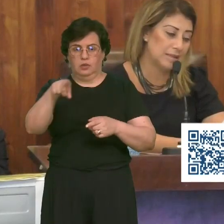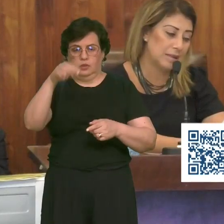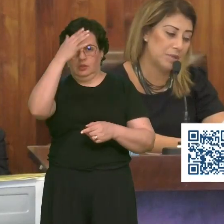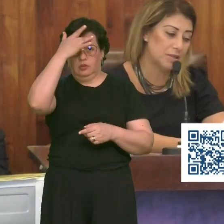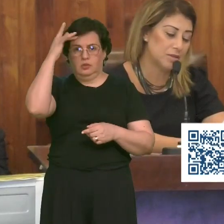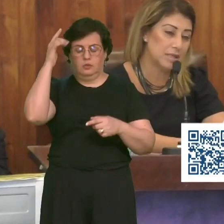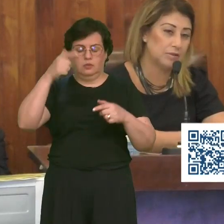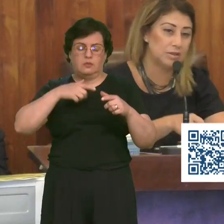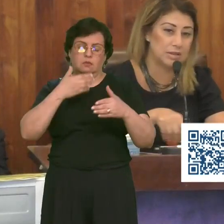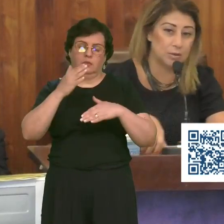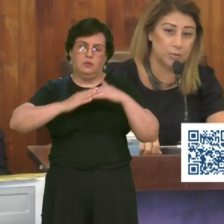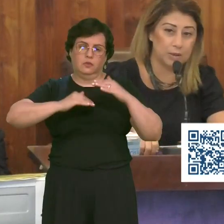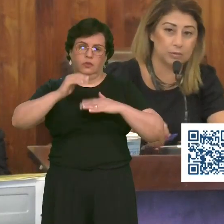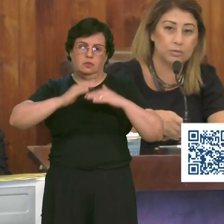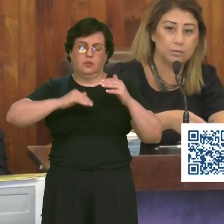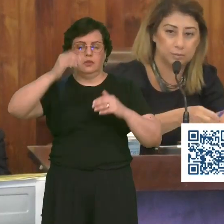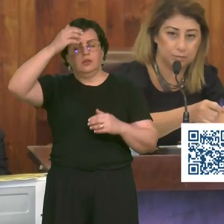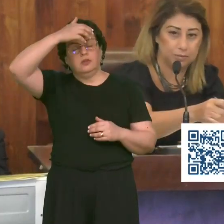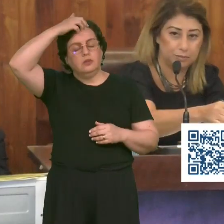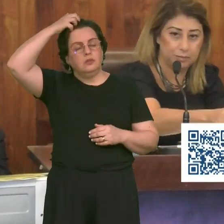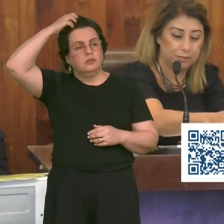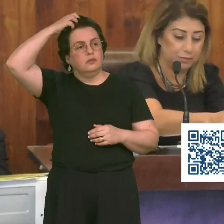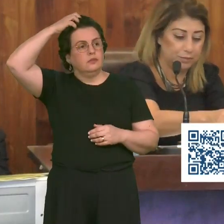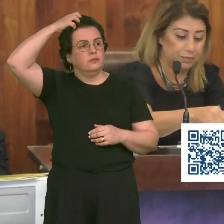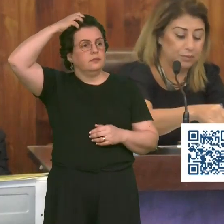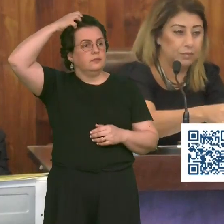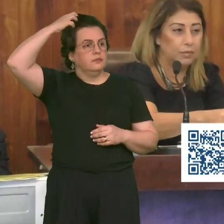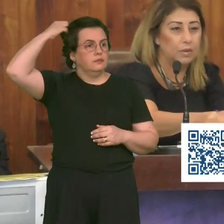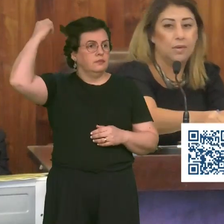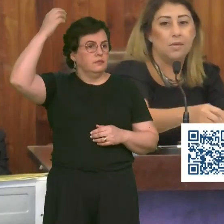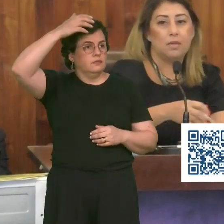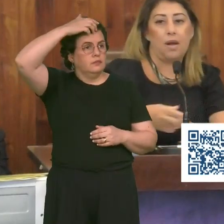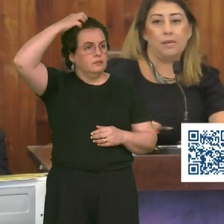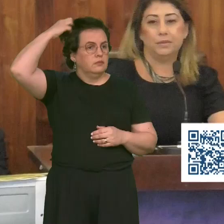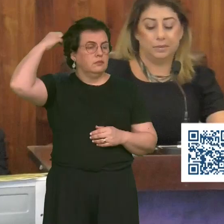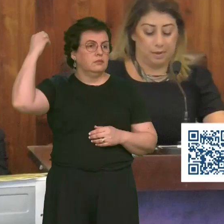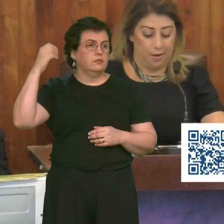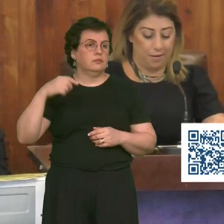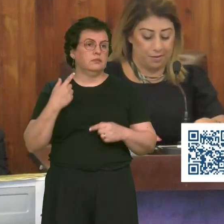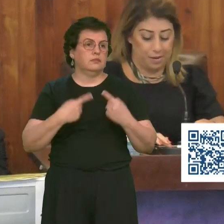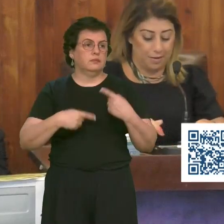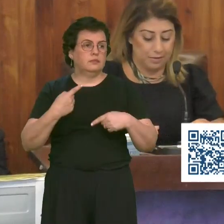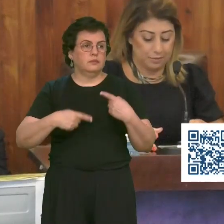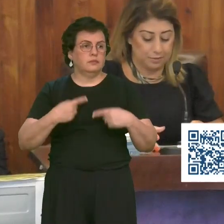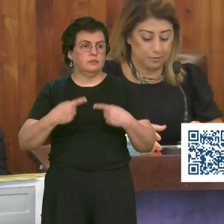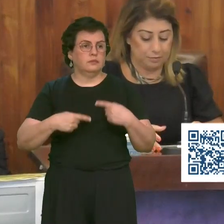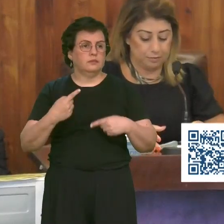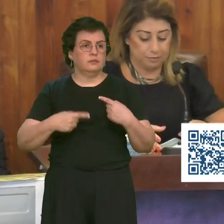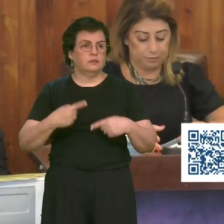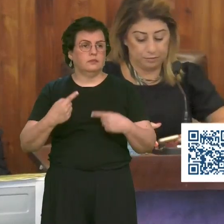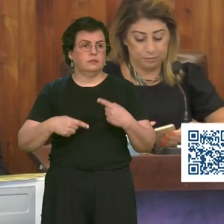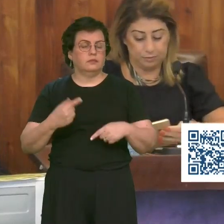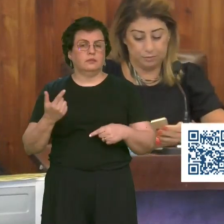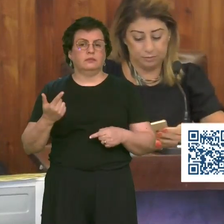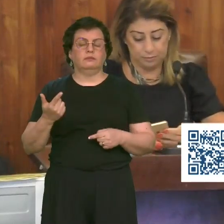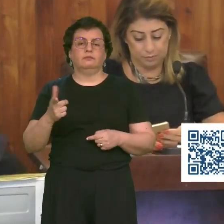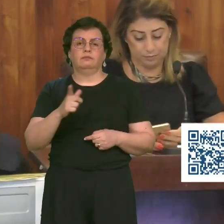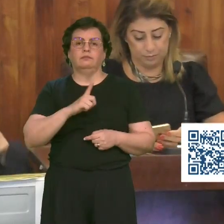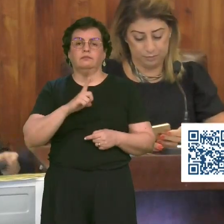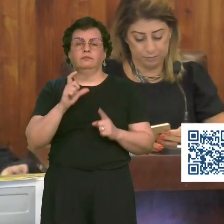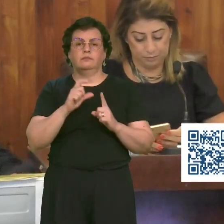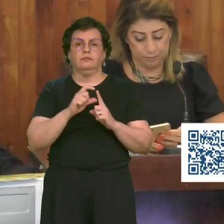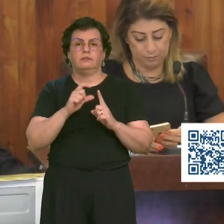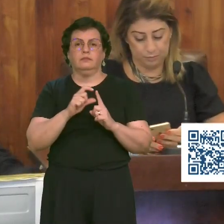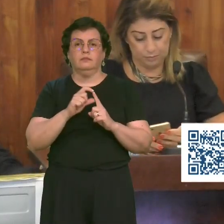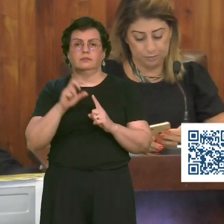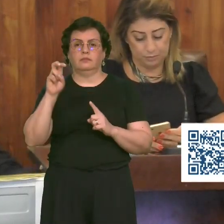as endemias do Estado de São Paulo o requerimento encontra-se em discussão pede a palavra ao